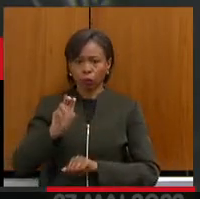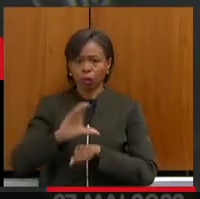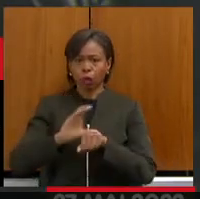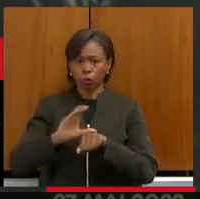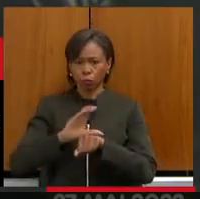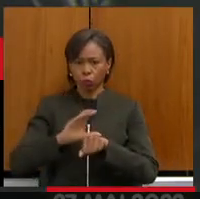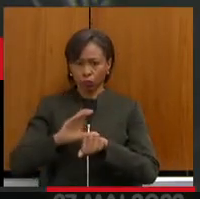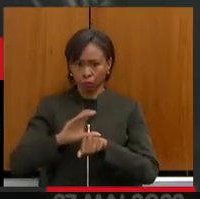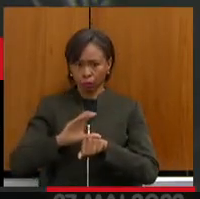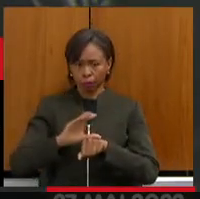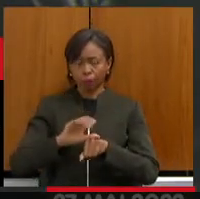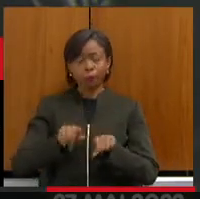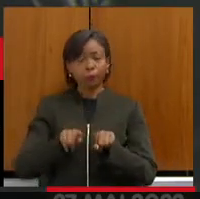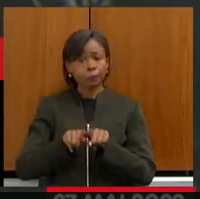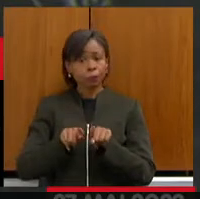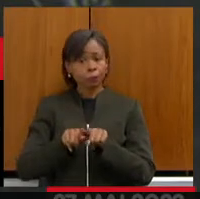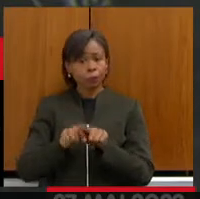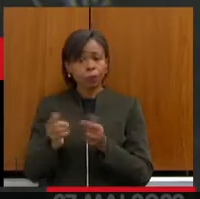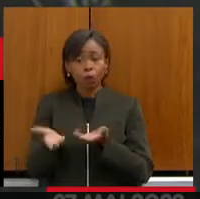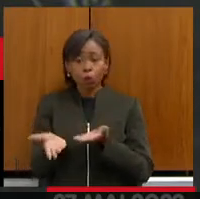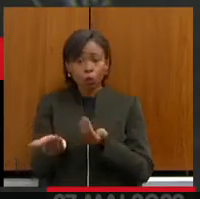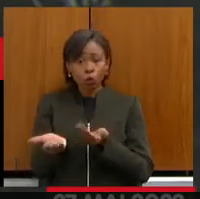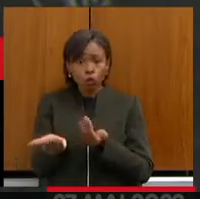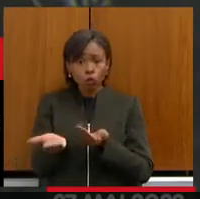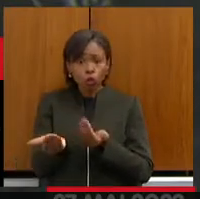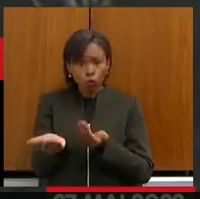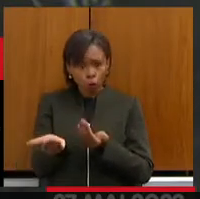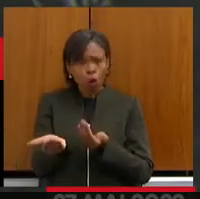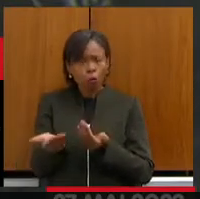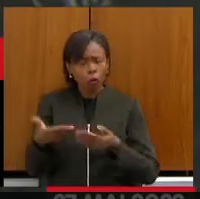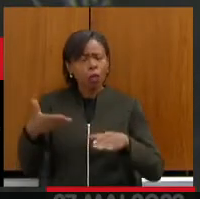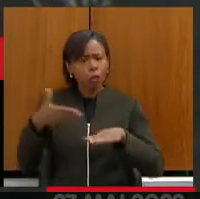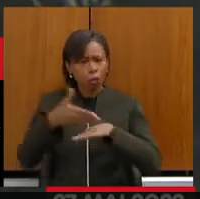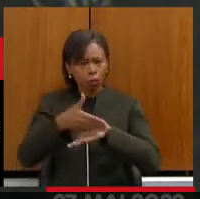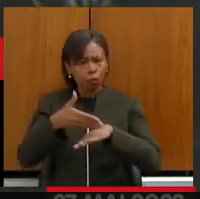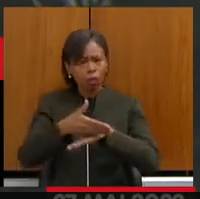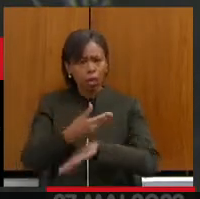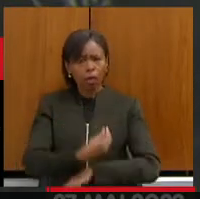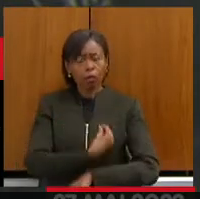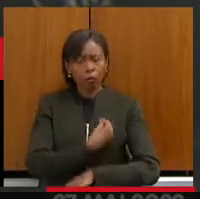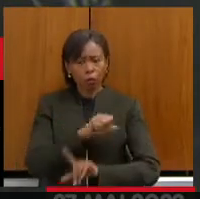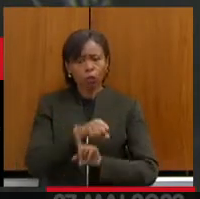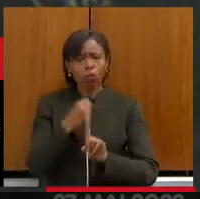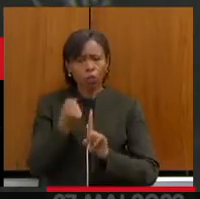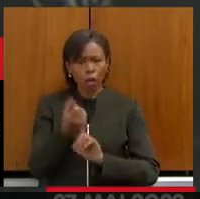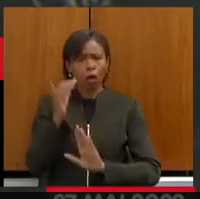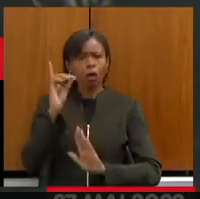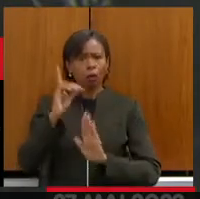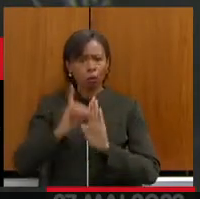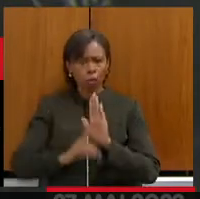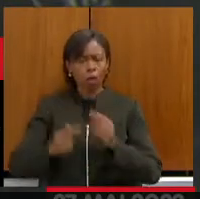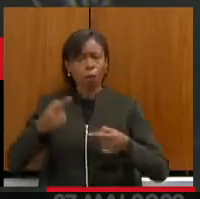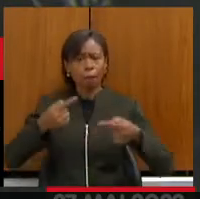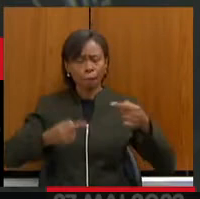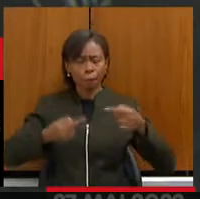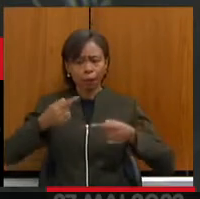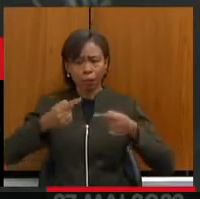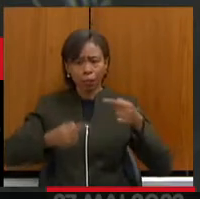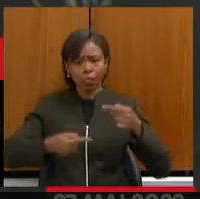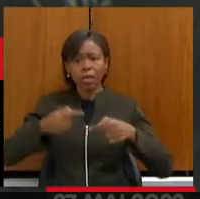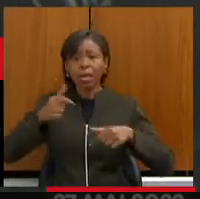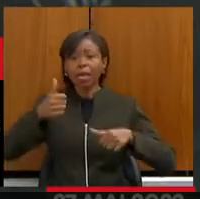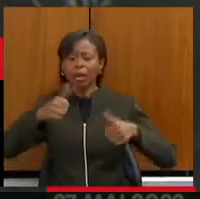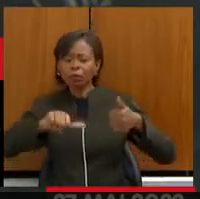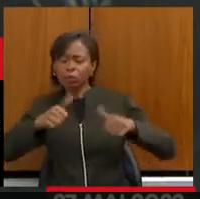a juventude tem direito de participar da vida social e política e da formulação execução e avaliação